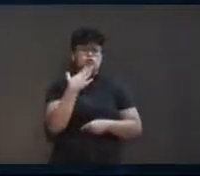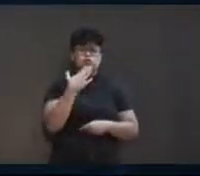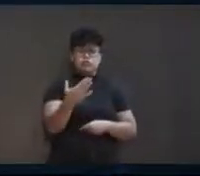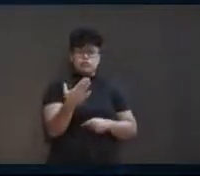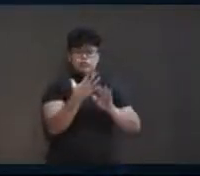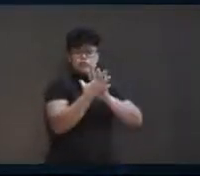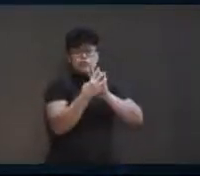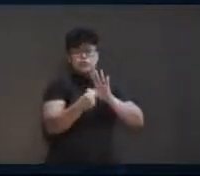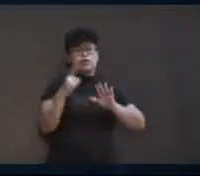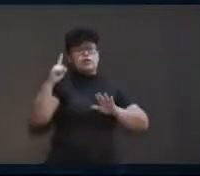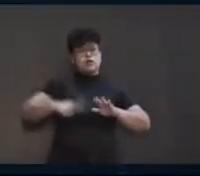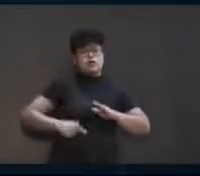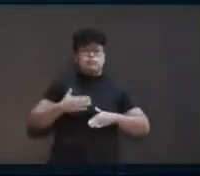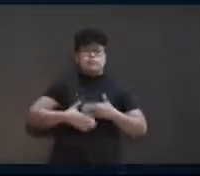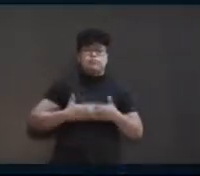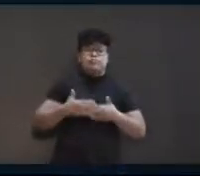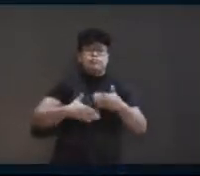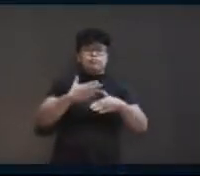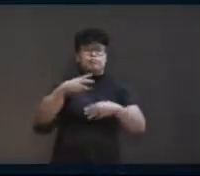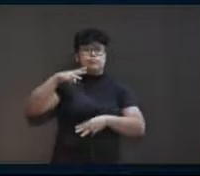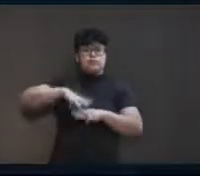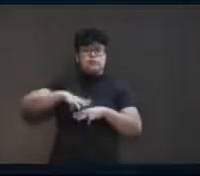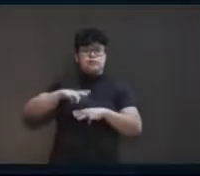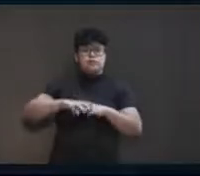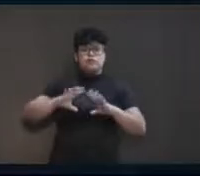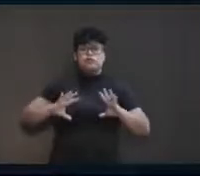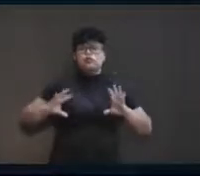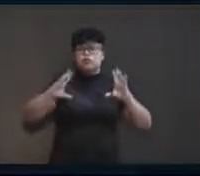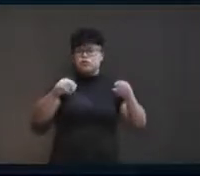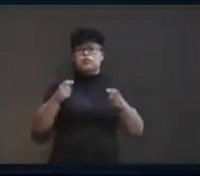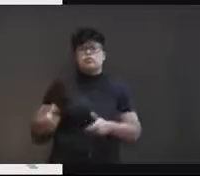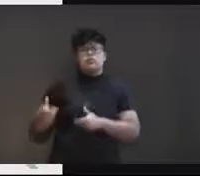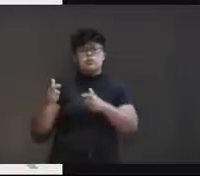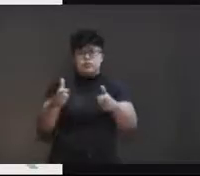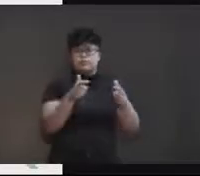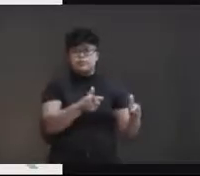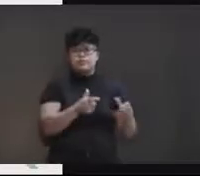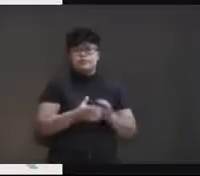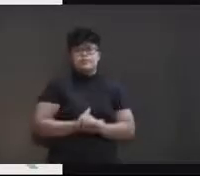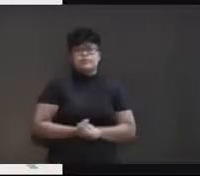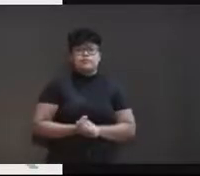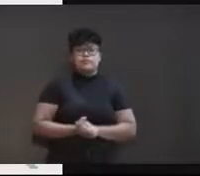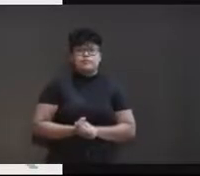também o processo matemático em todas as suas Áreas e